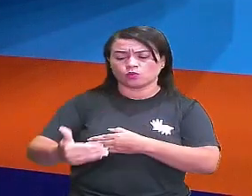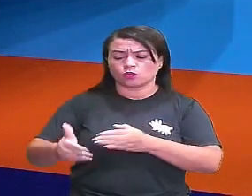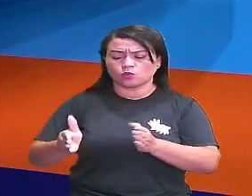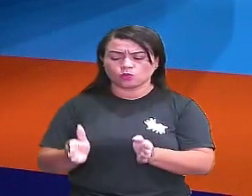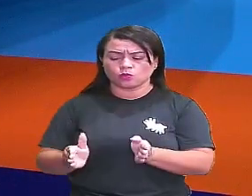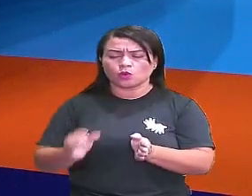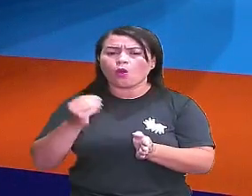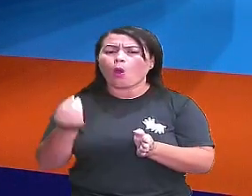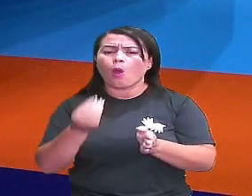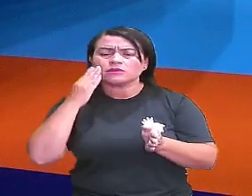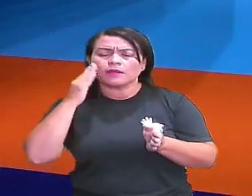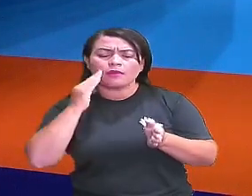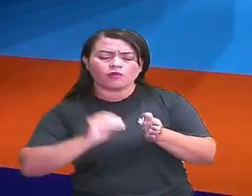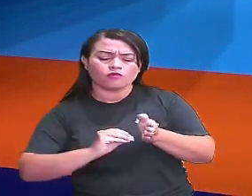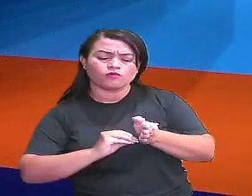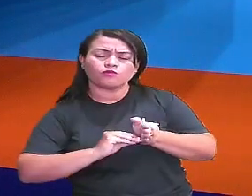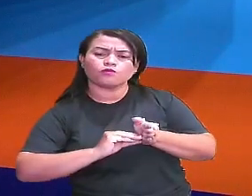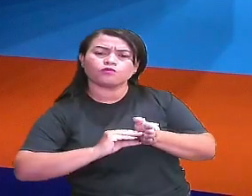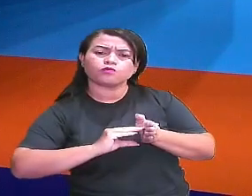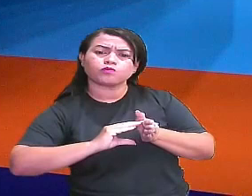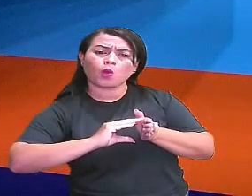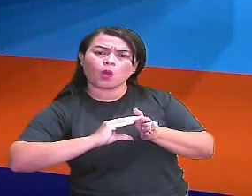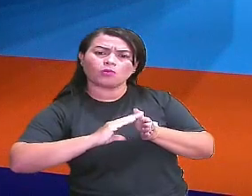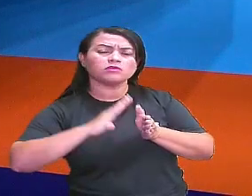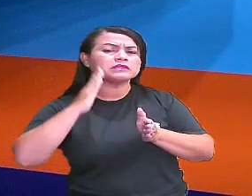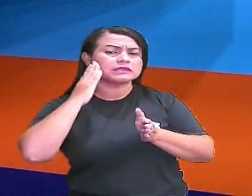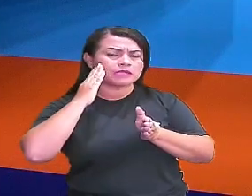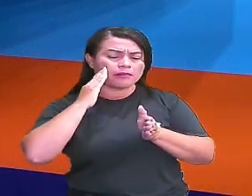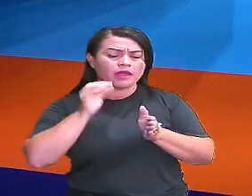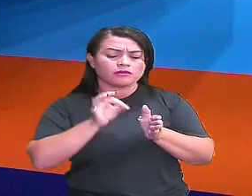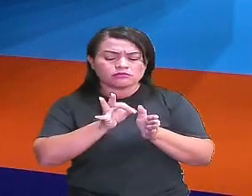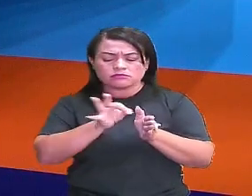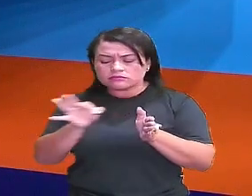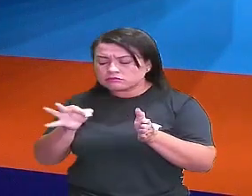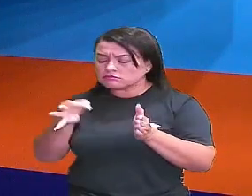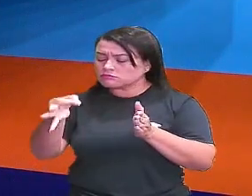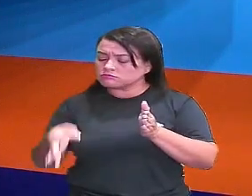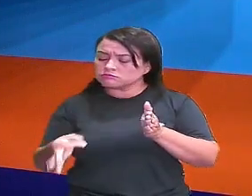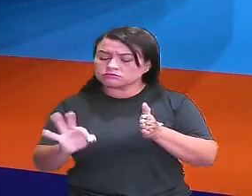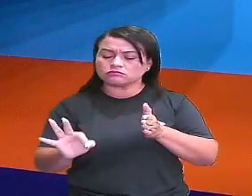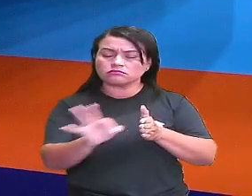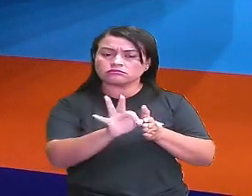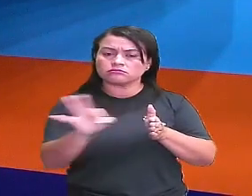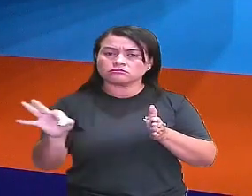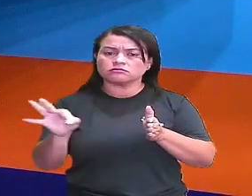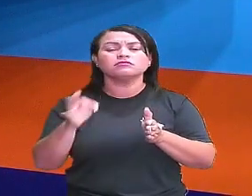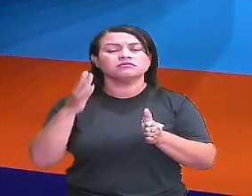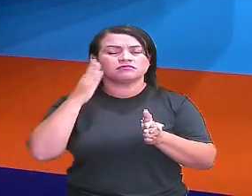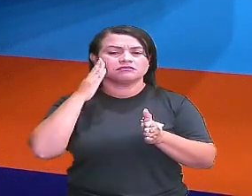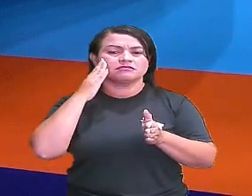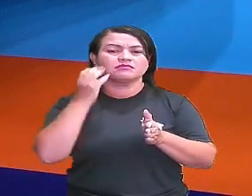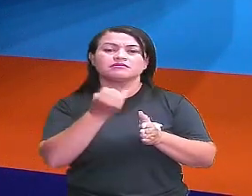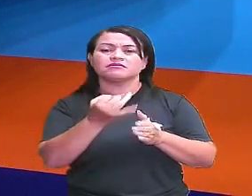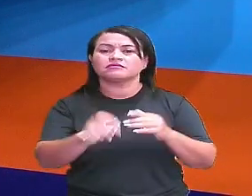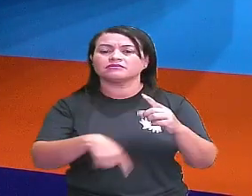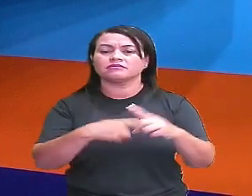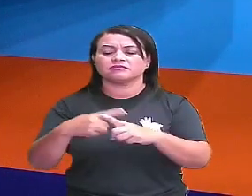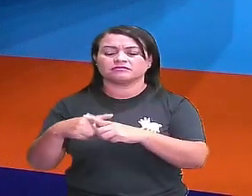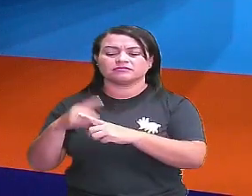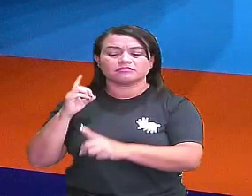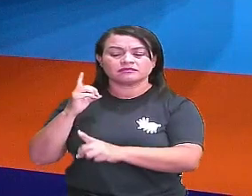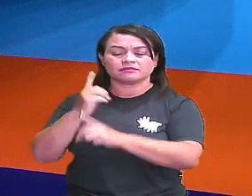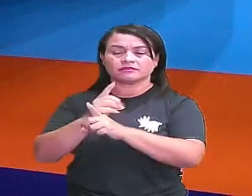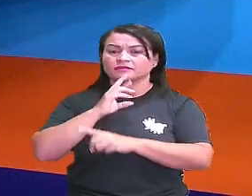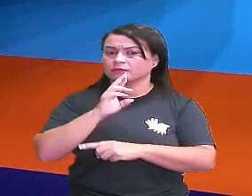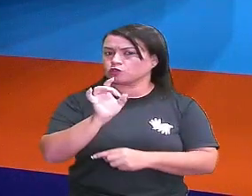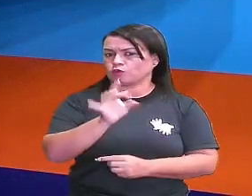do tijolo, eu tenho como saber, sabendo as medidas, eu tenho como calcular o volume do tijolo, tá? Então, assim, é só